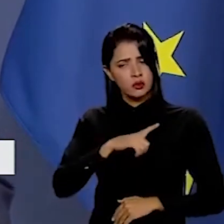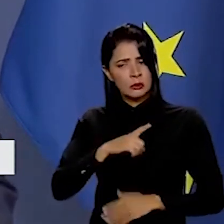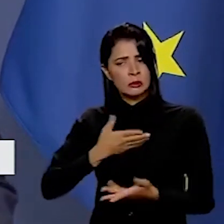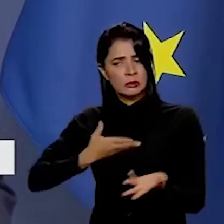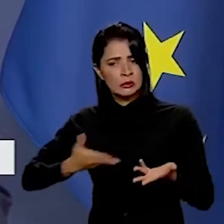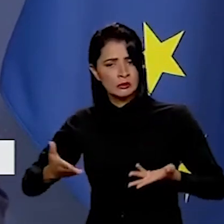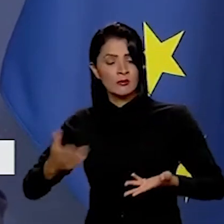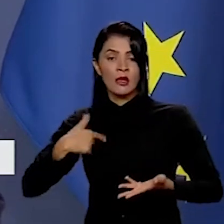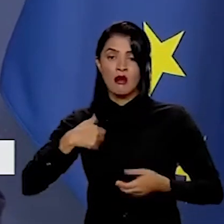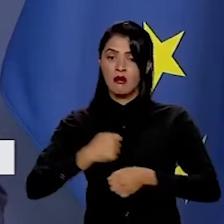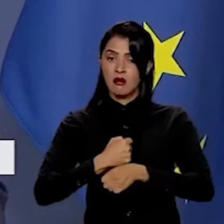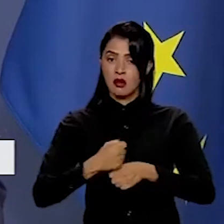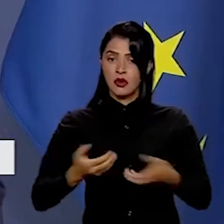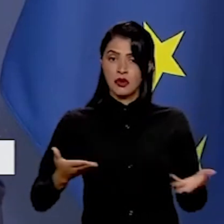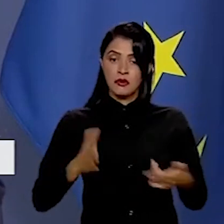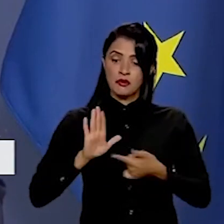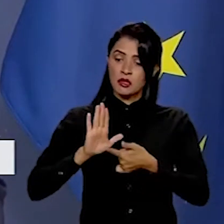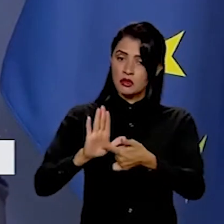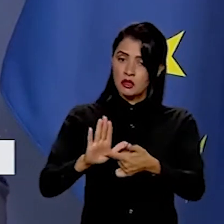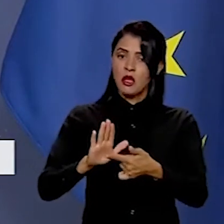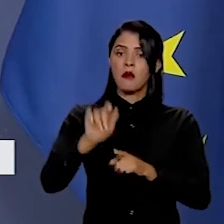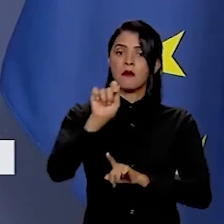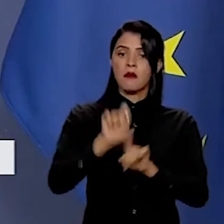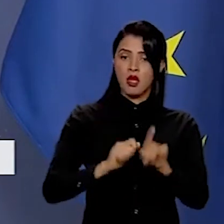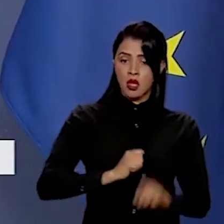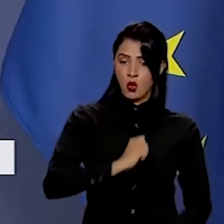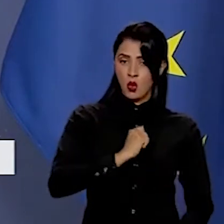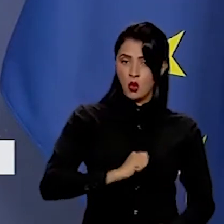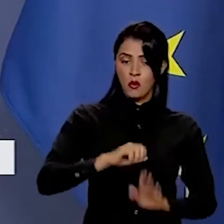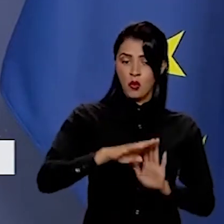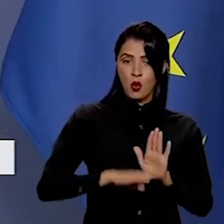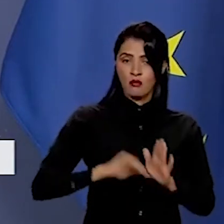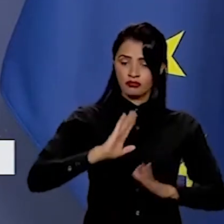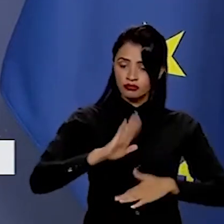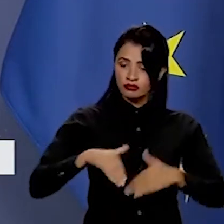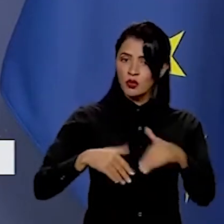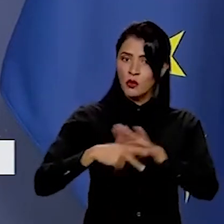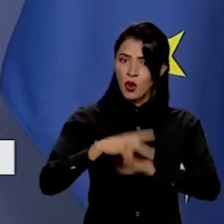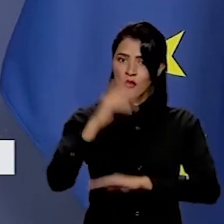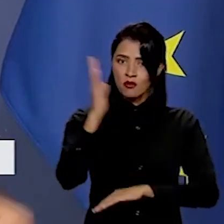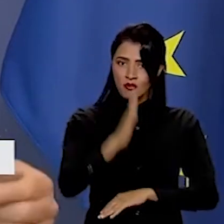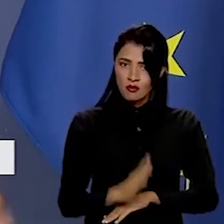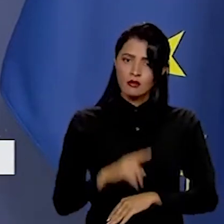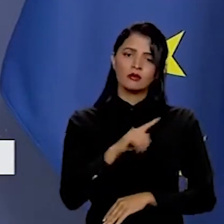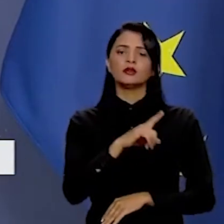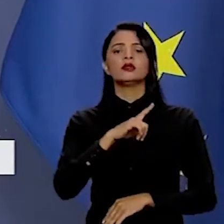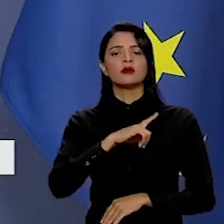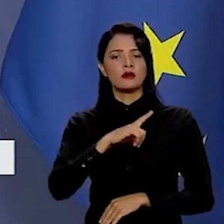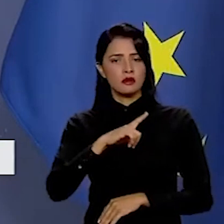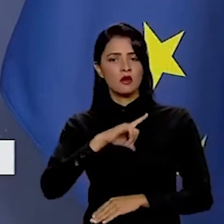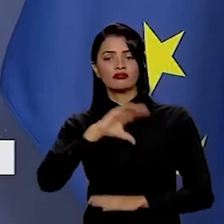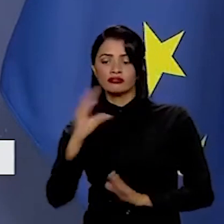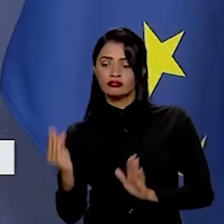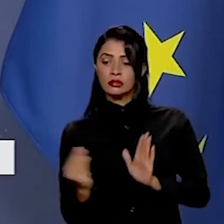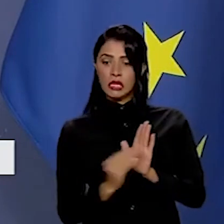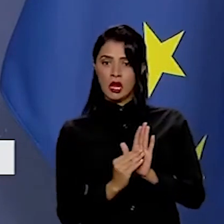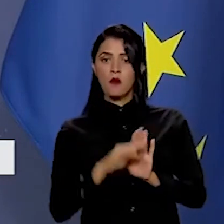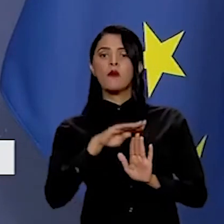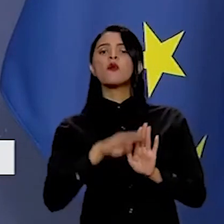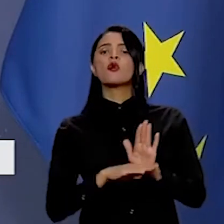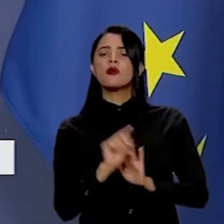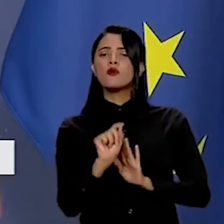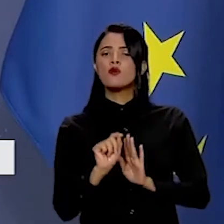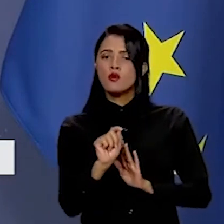ano ao apresentamos agora no mês de agosto um programa de desenvolvimento do Brasil estará incluído nesse programa